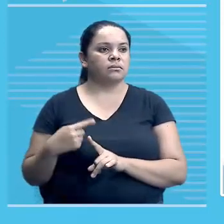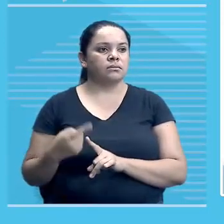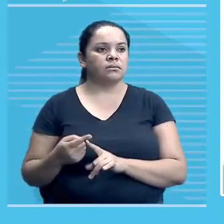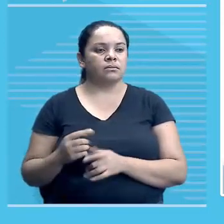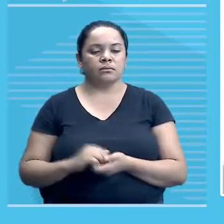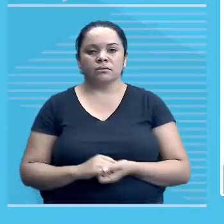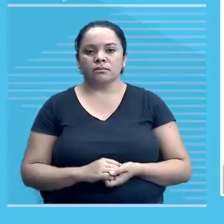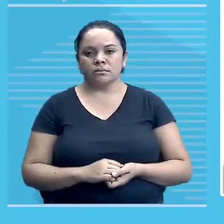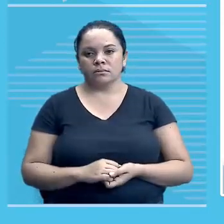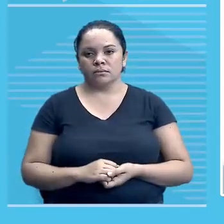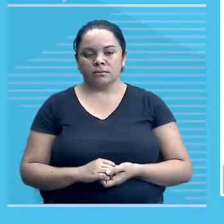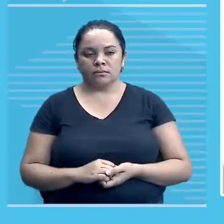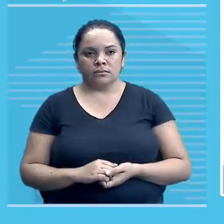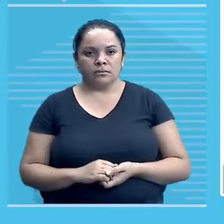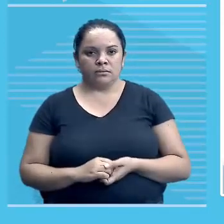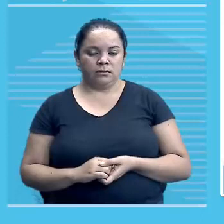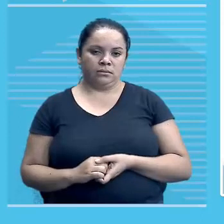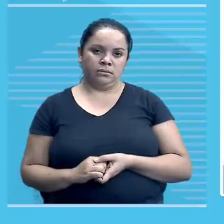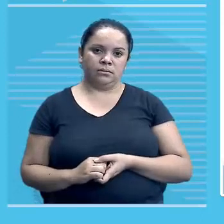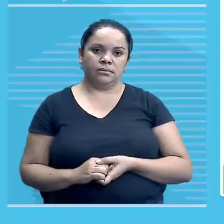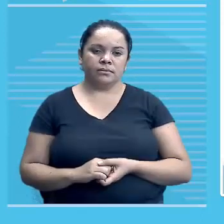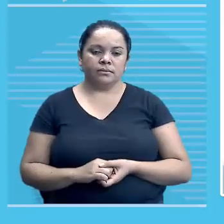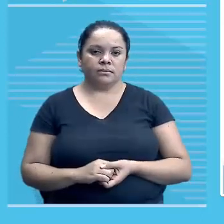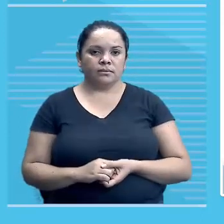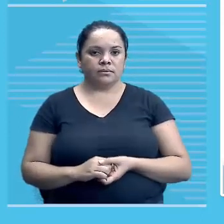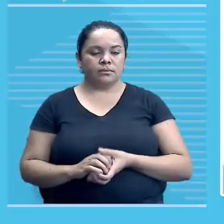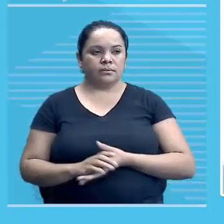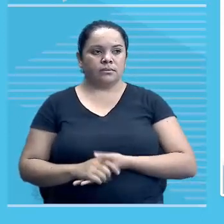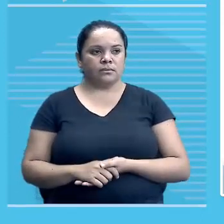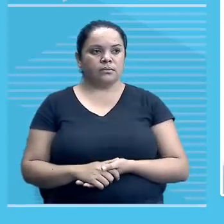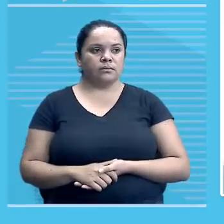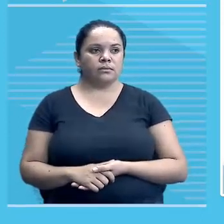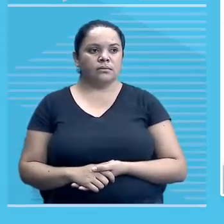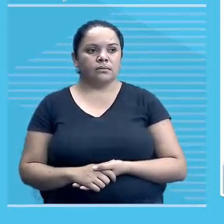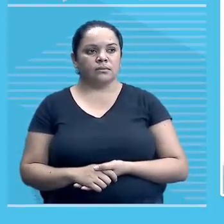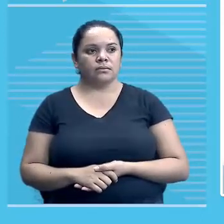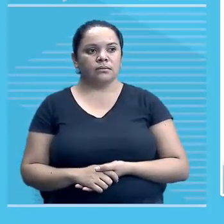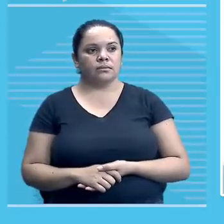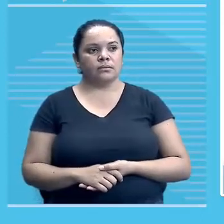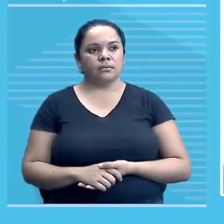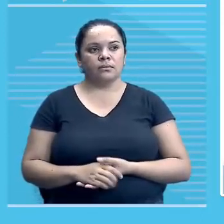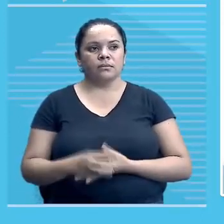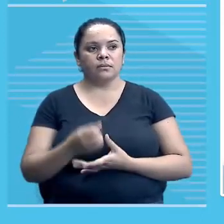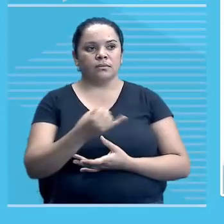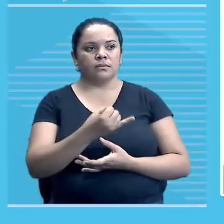Menos 3b menos 4b dá menos 7b.